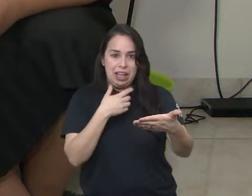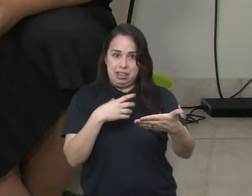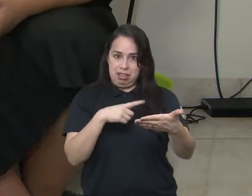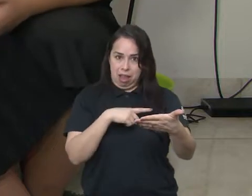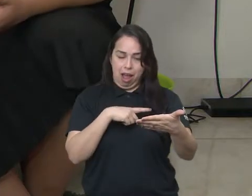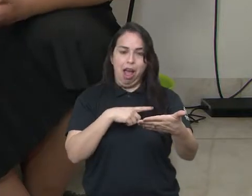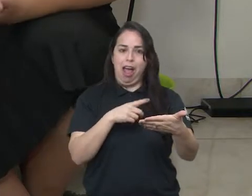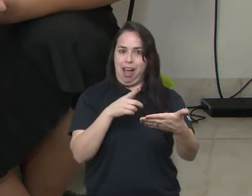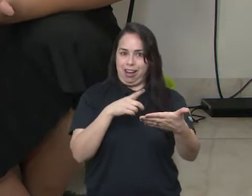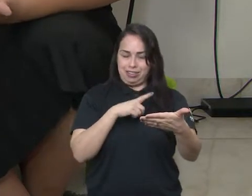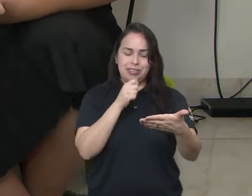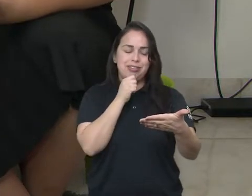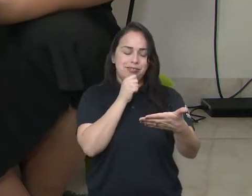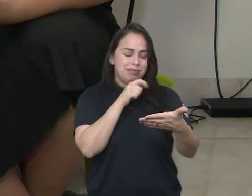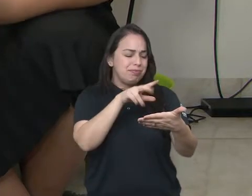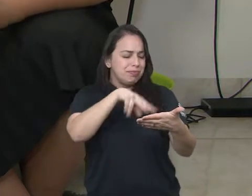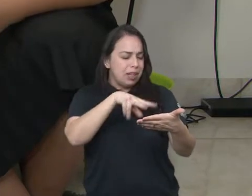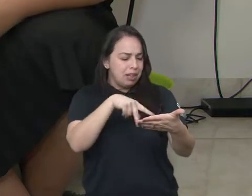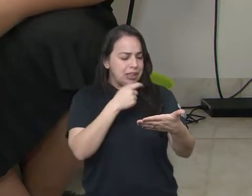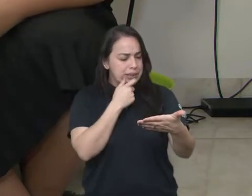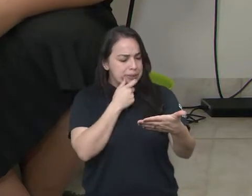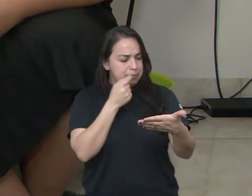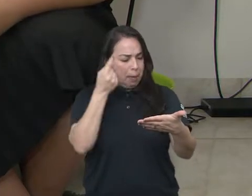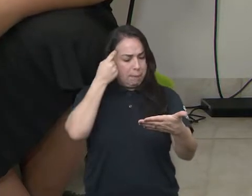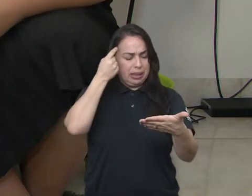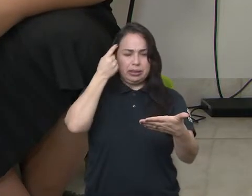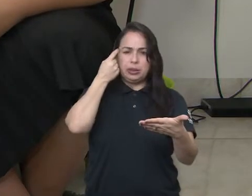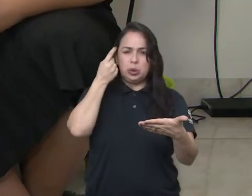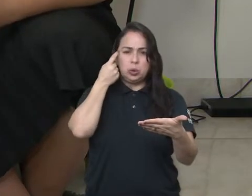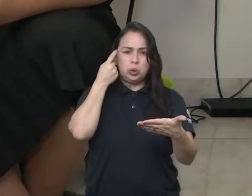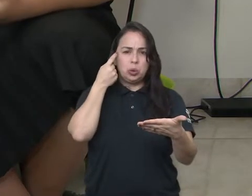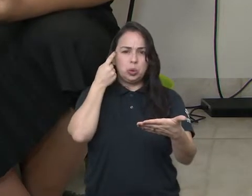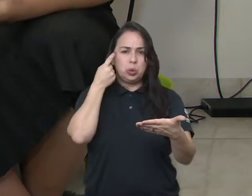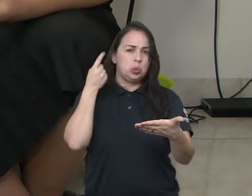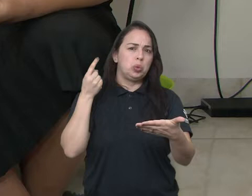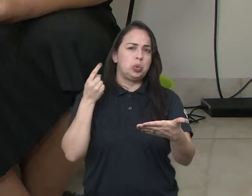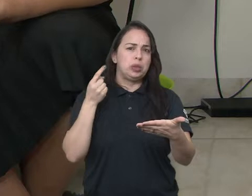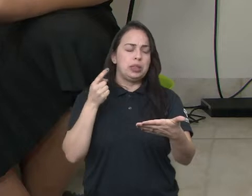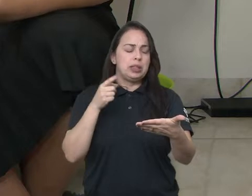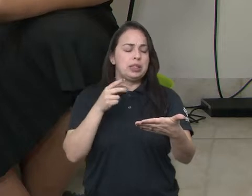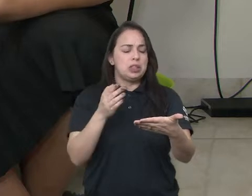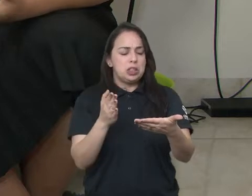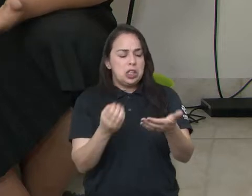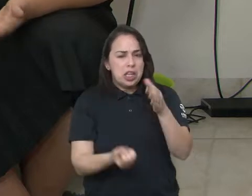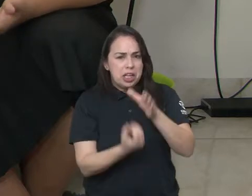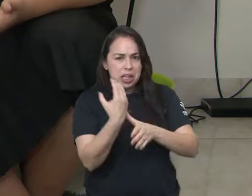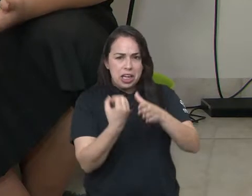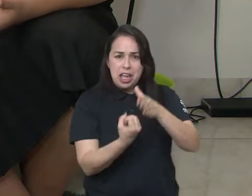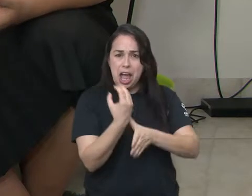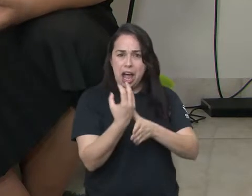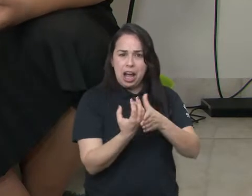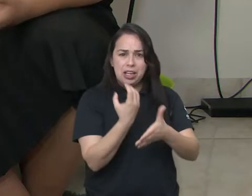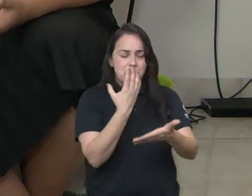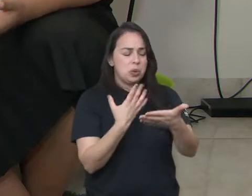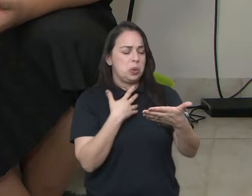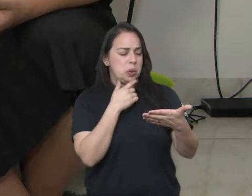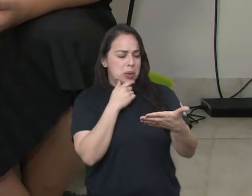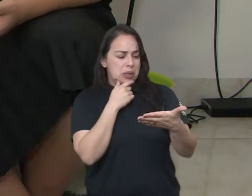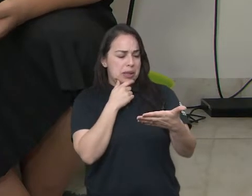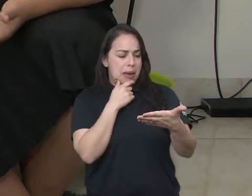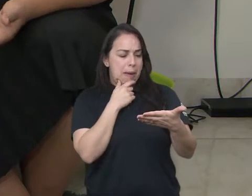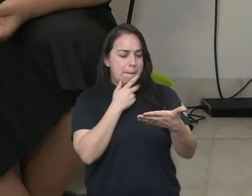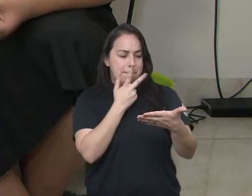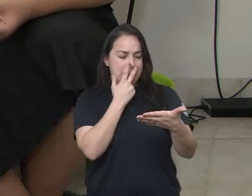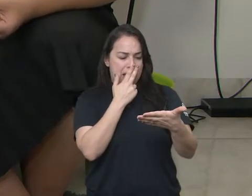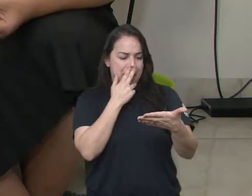quadrinho, tenho esse quadrinho ainda, e eu falo assim, gente, como essa questão da produção autoral, assim,